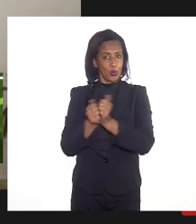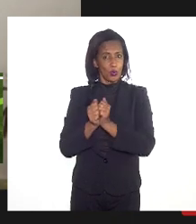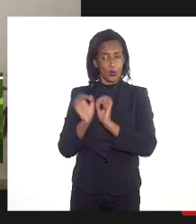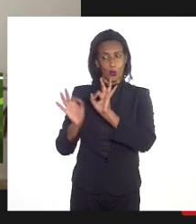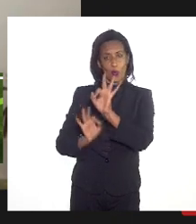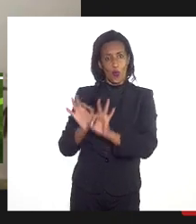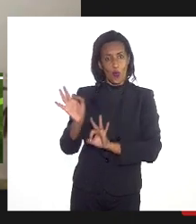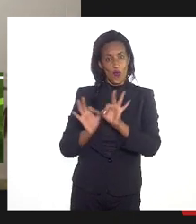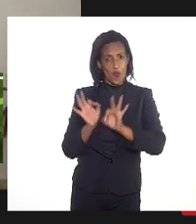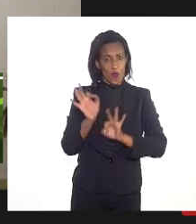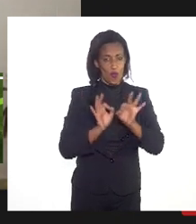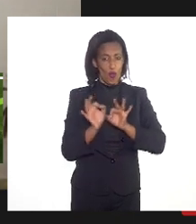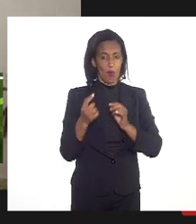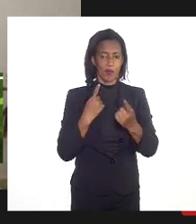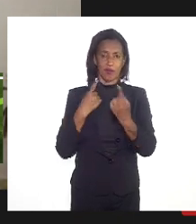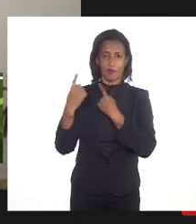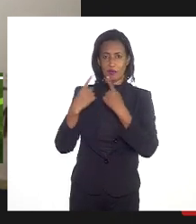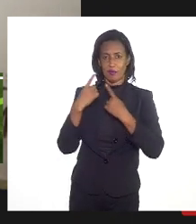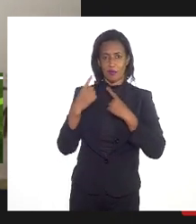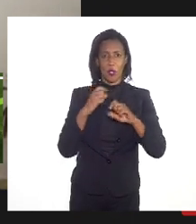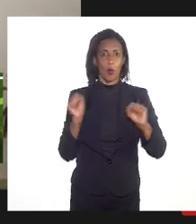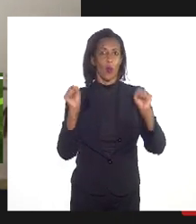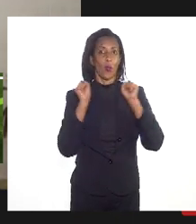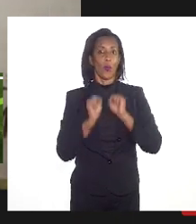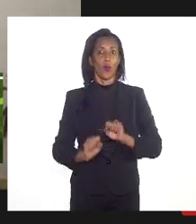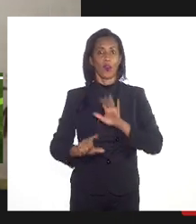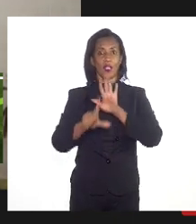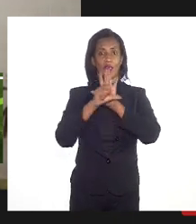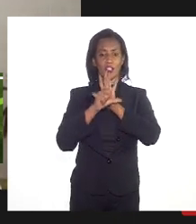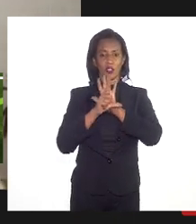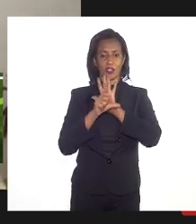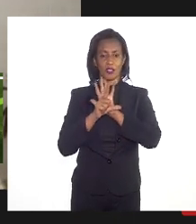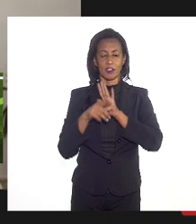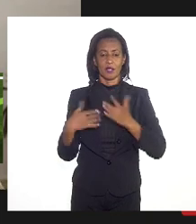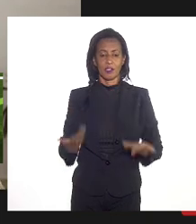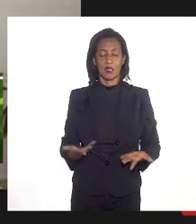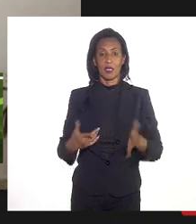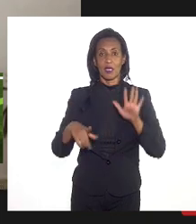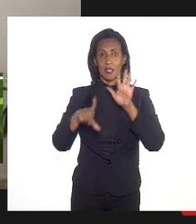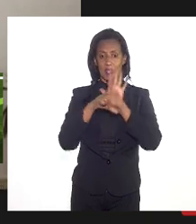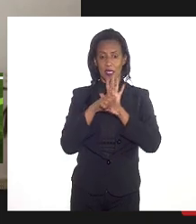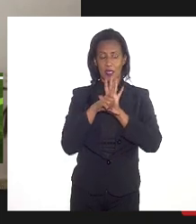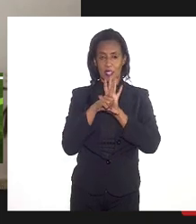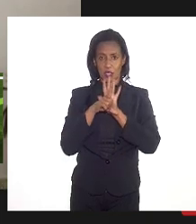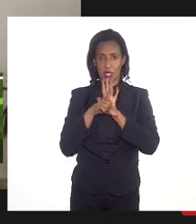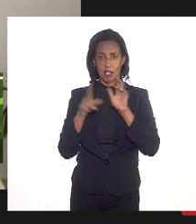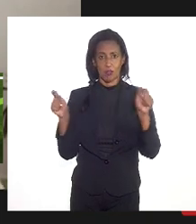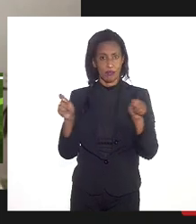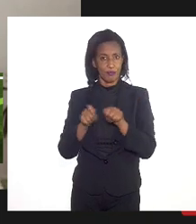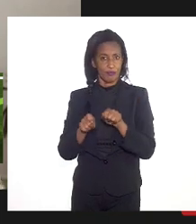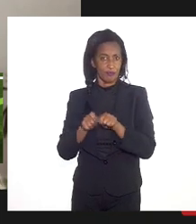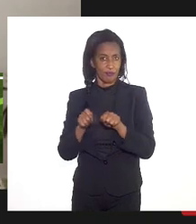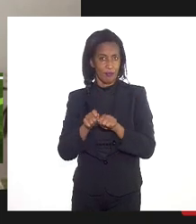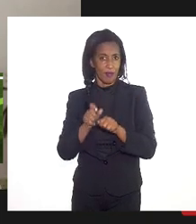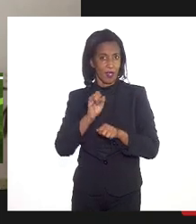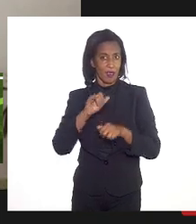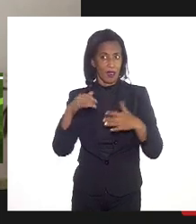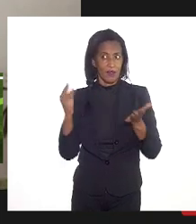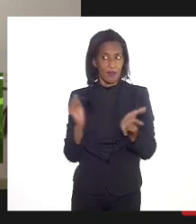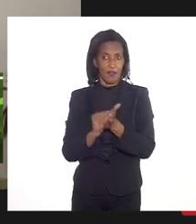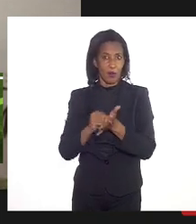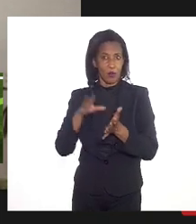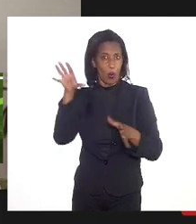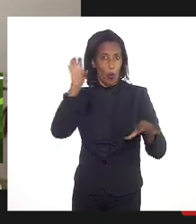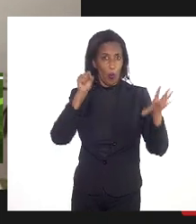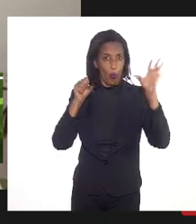formas de interlocução com o poder legislativo, né? Que se essas leis são construídas sem ouvir a